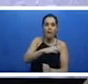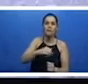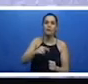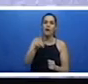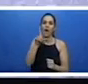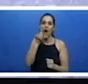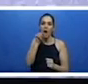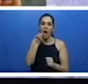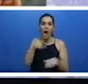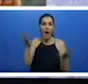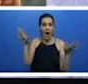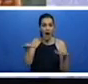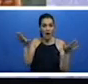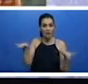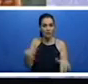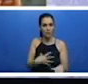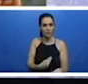mamíferos.